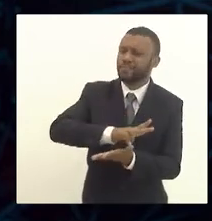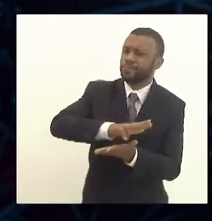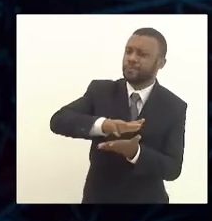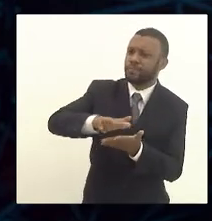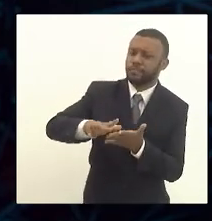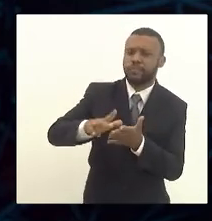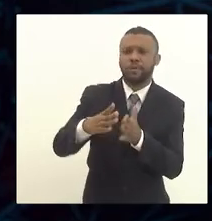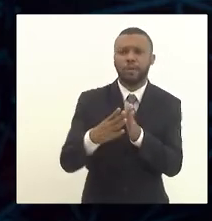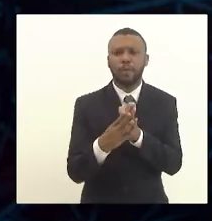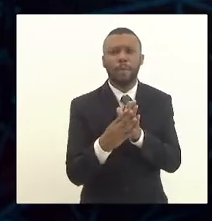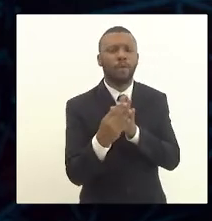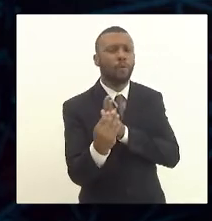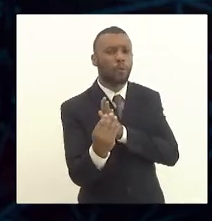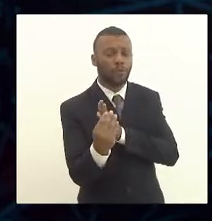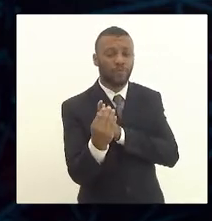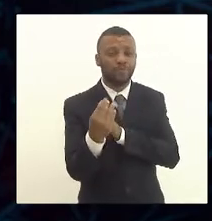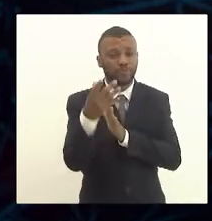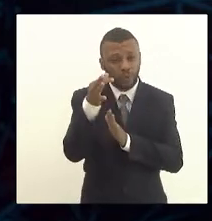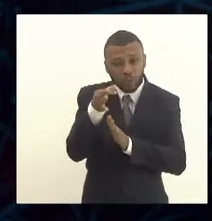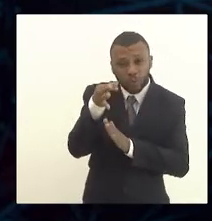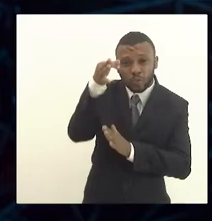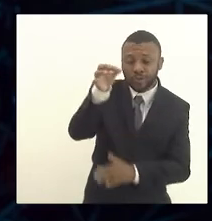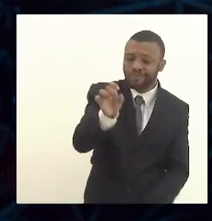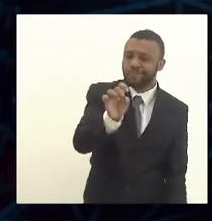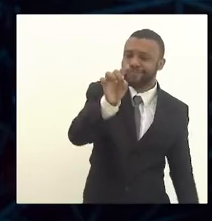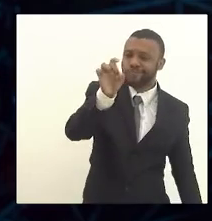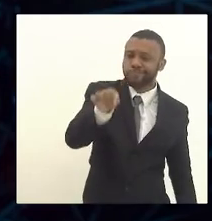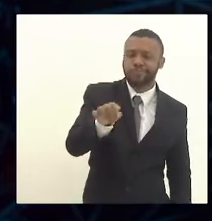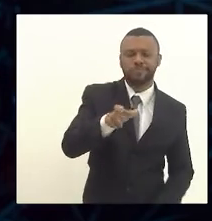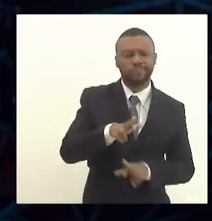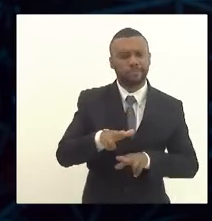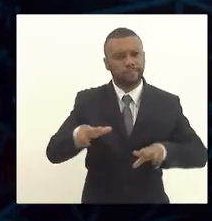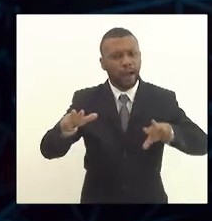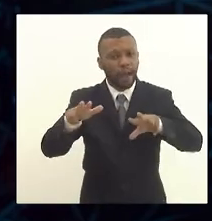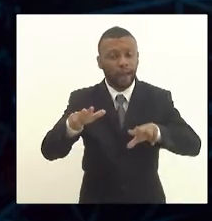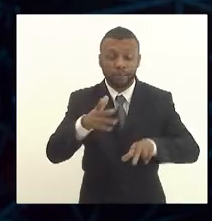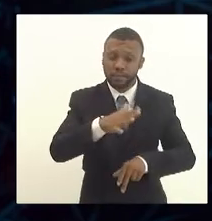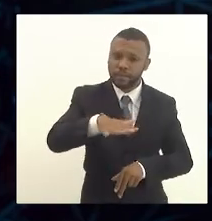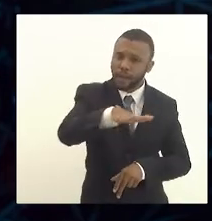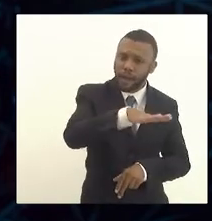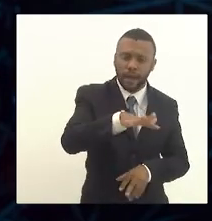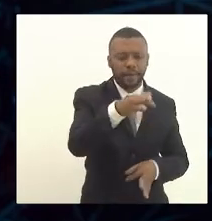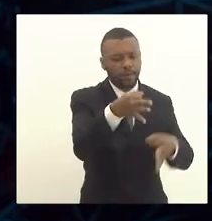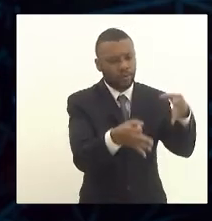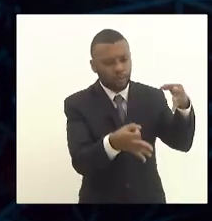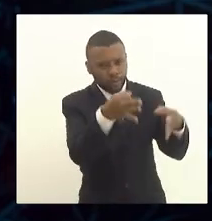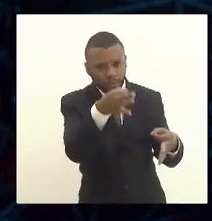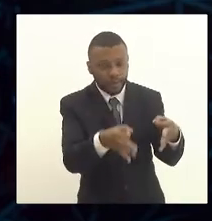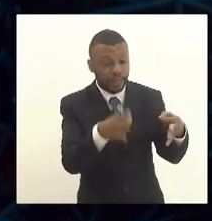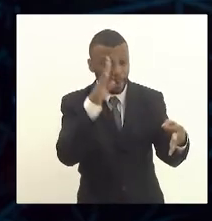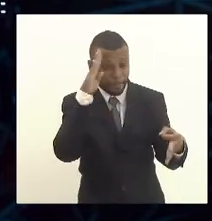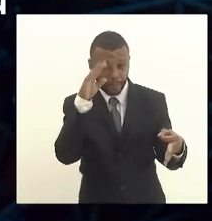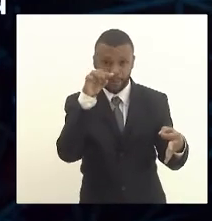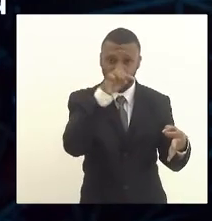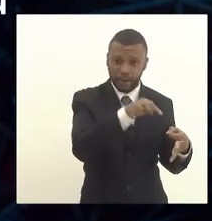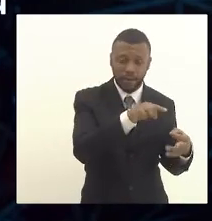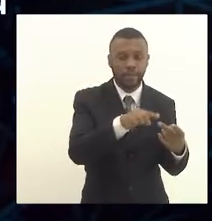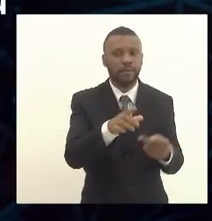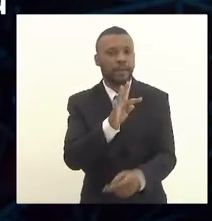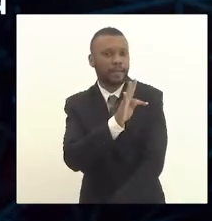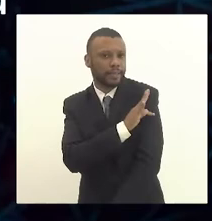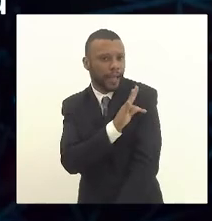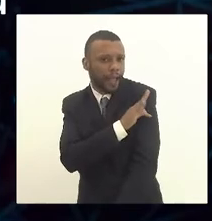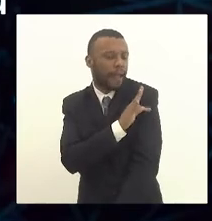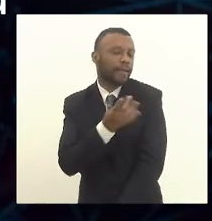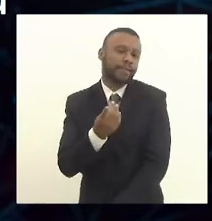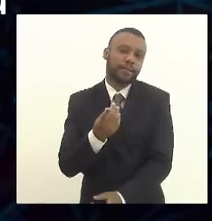cenário de inúmeras incertezas, sejam elas técnicas, econômicas e também jurídicas, principalmente jurídicas, e diante